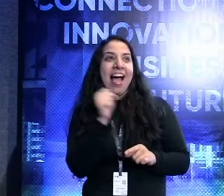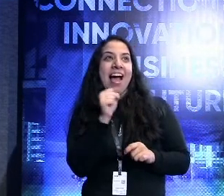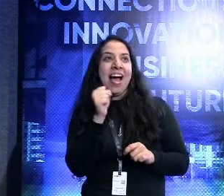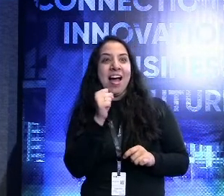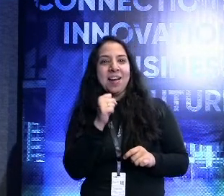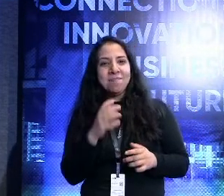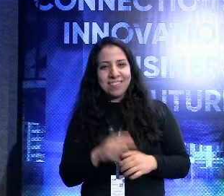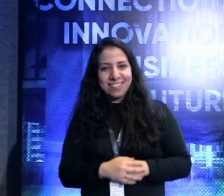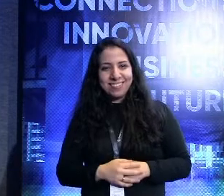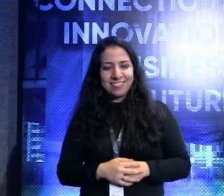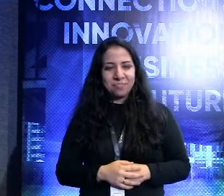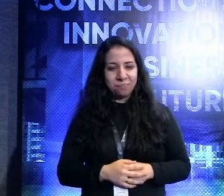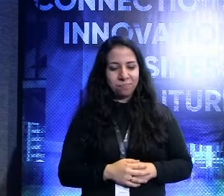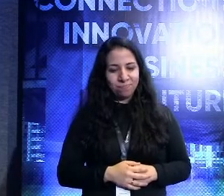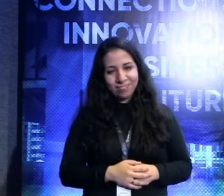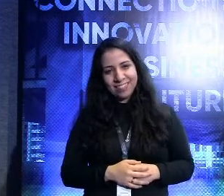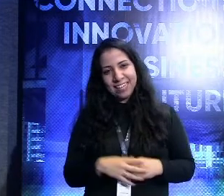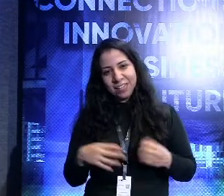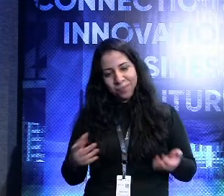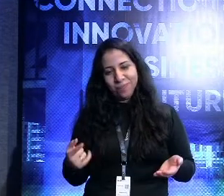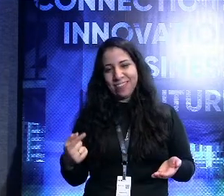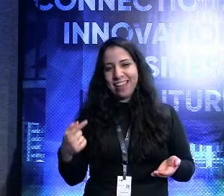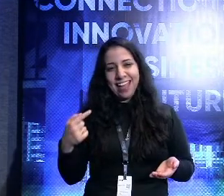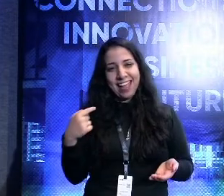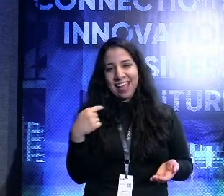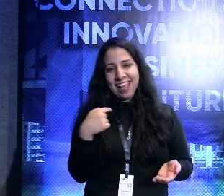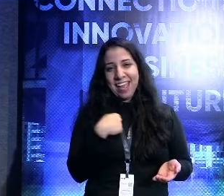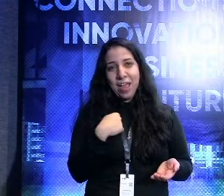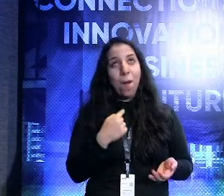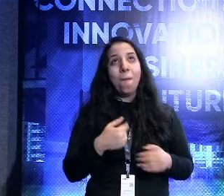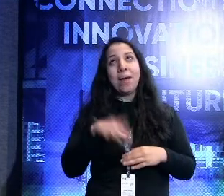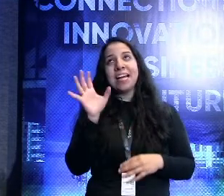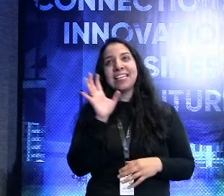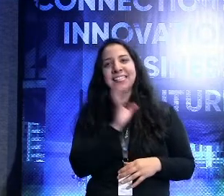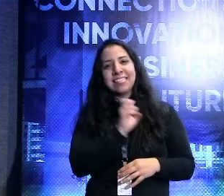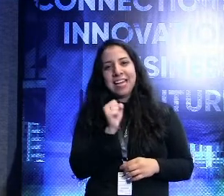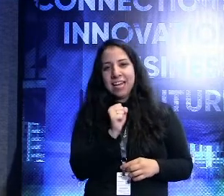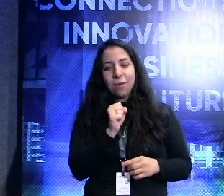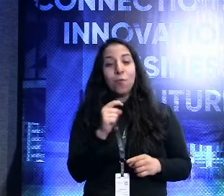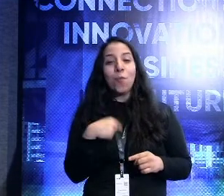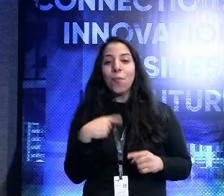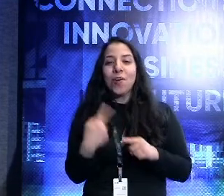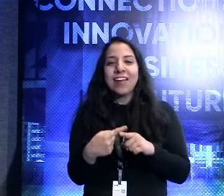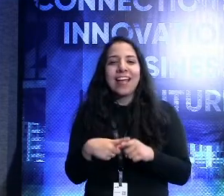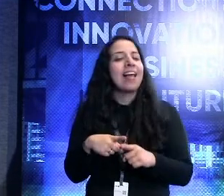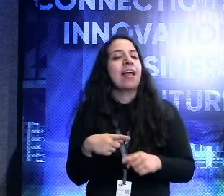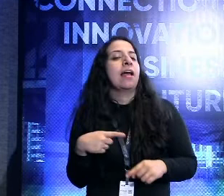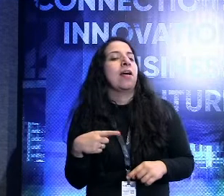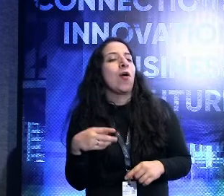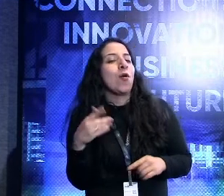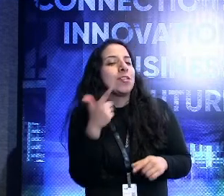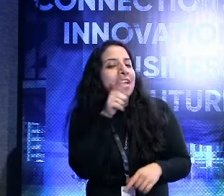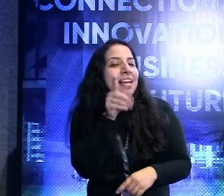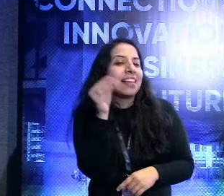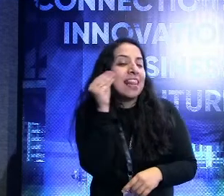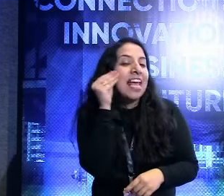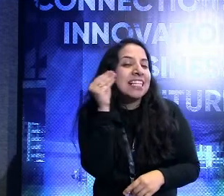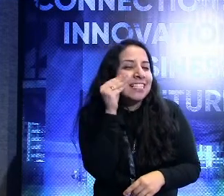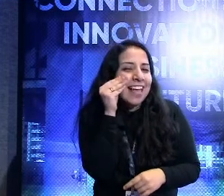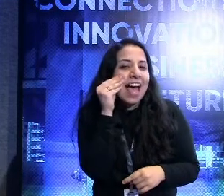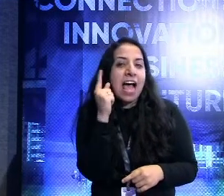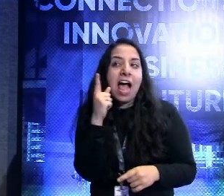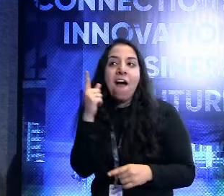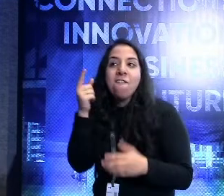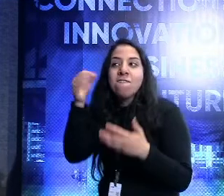Eu nem preciso dizer que eu acho que essa é uma das partes que eu mais amo. É onde a gente realmente consegue testar, validar se o que a gente desenvolveu até então